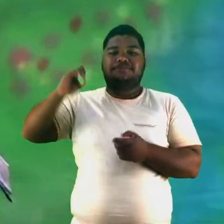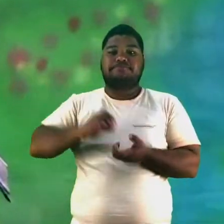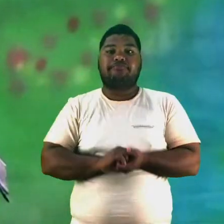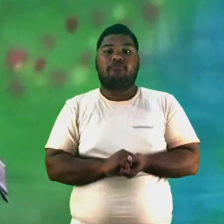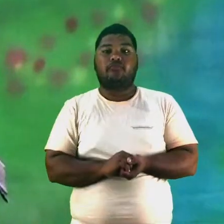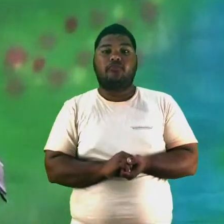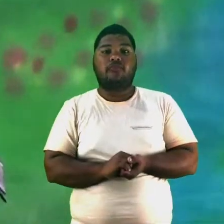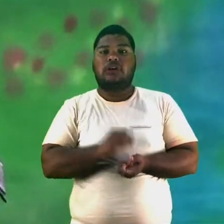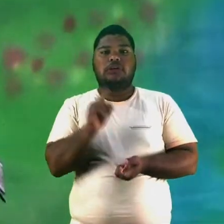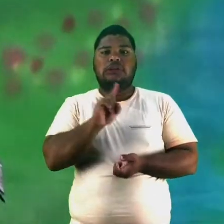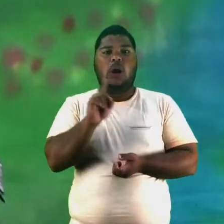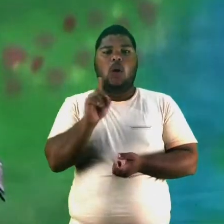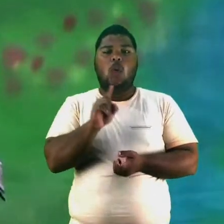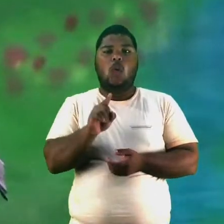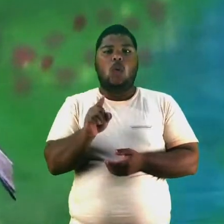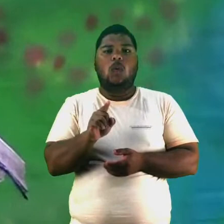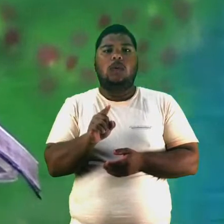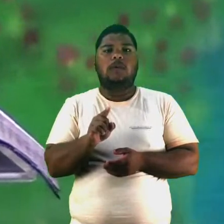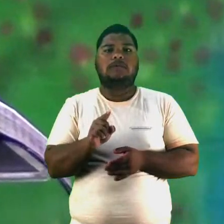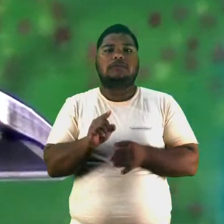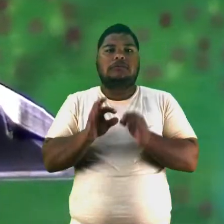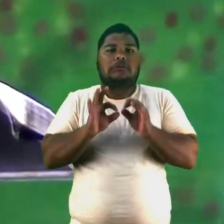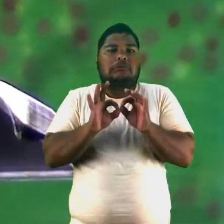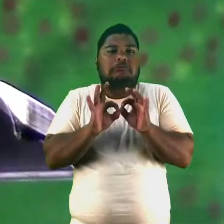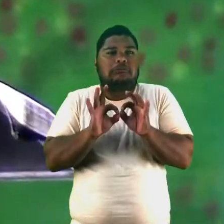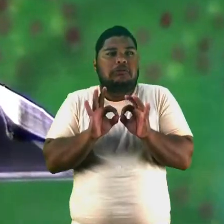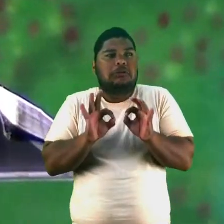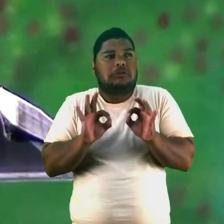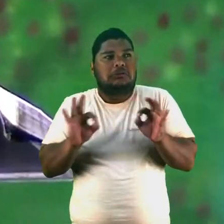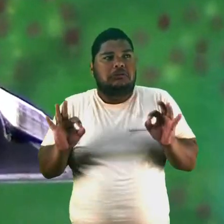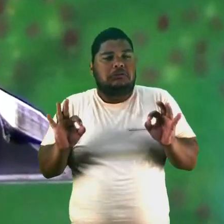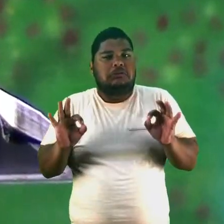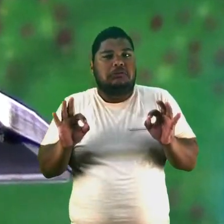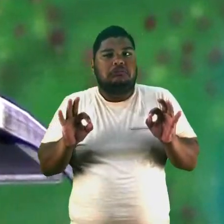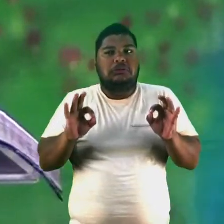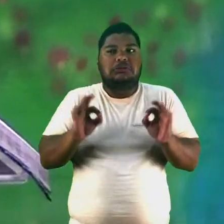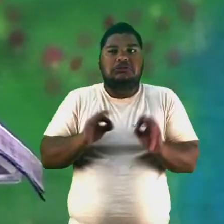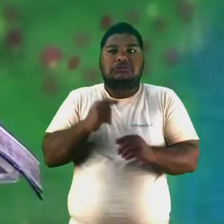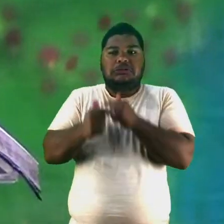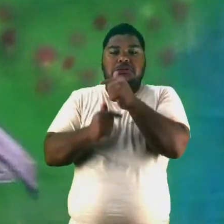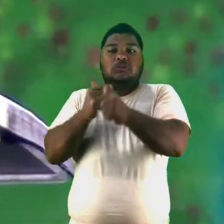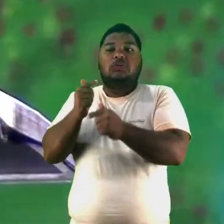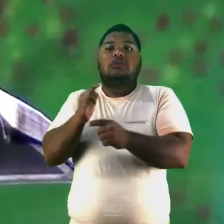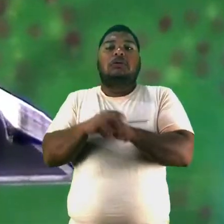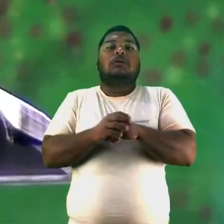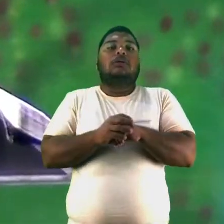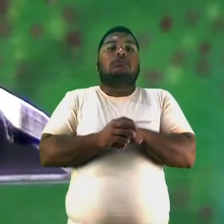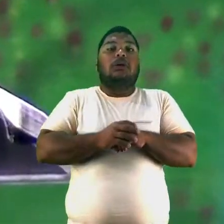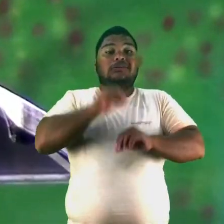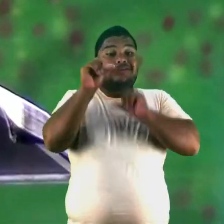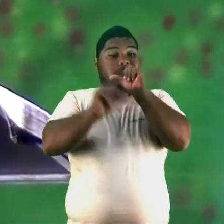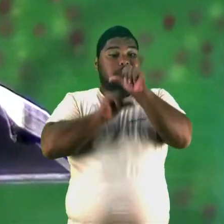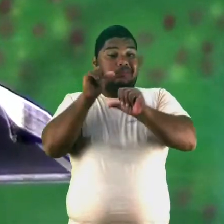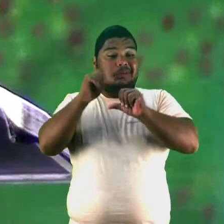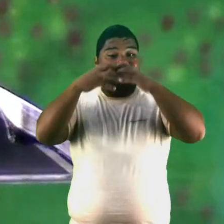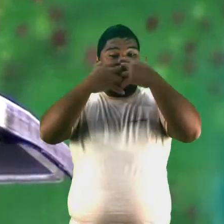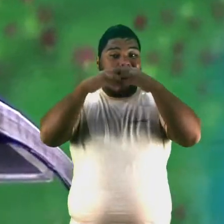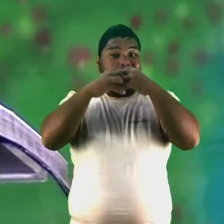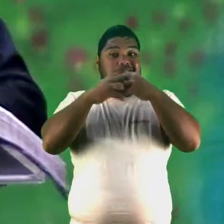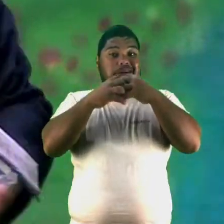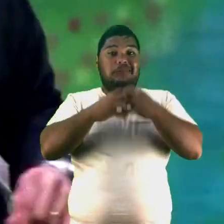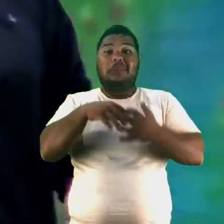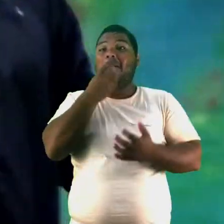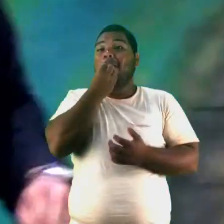Não vos conformeis com este século, mas transformai-vos pela renovação da vossa mente, para que experimenteis qual seja